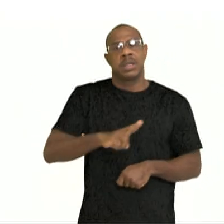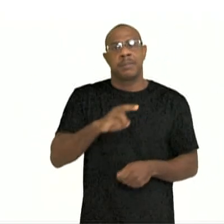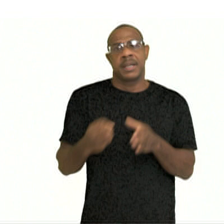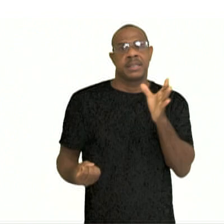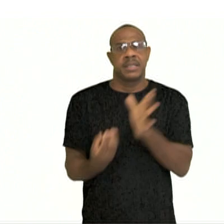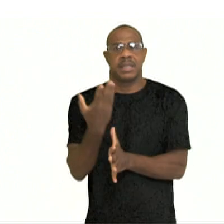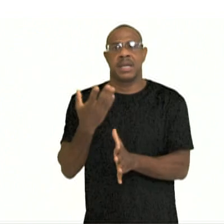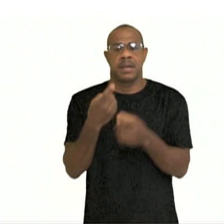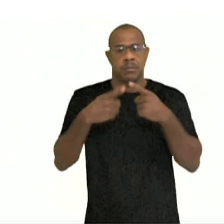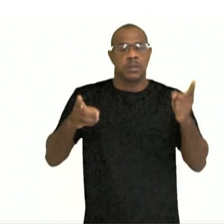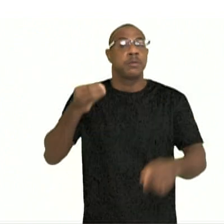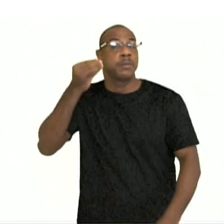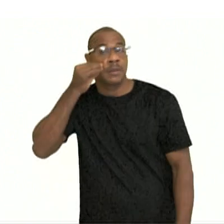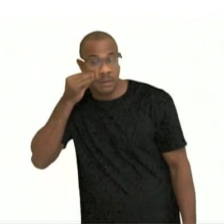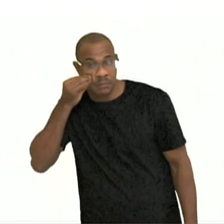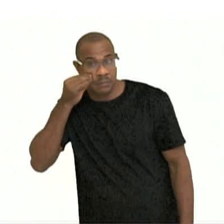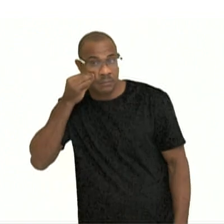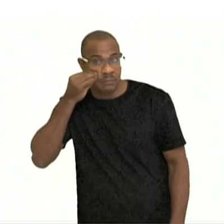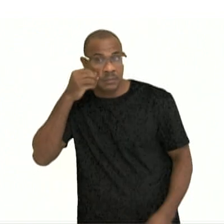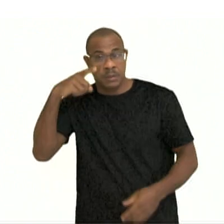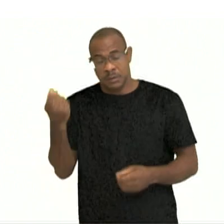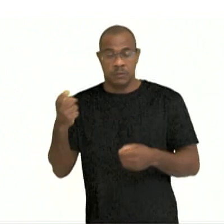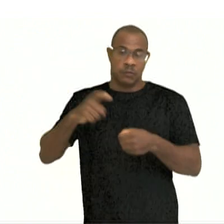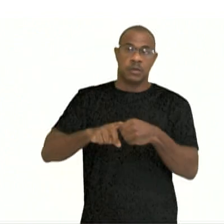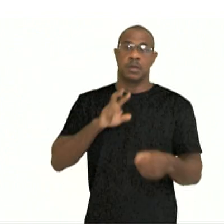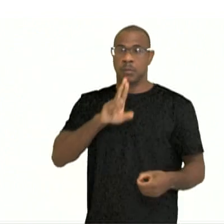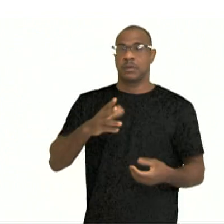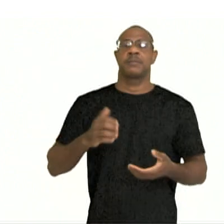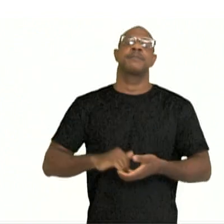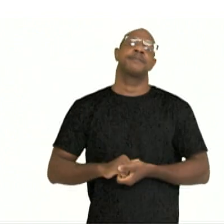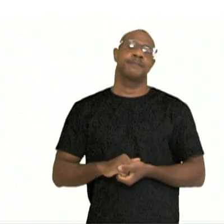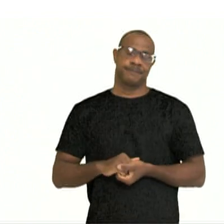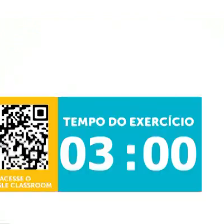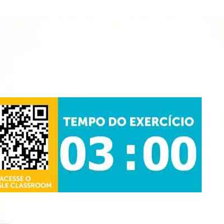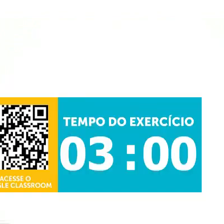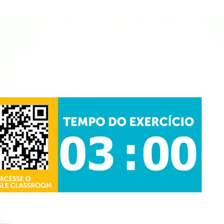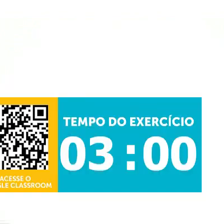experimental? Eu já volto.